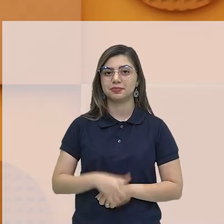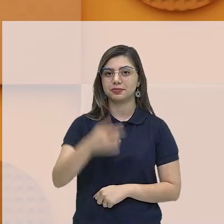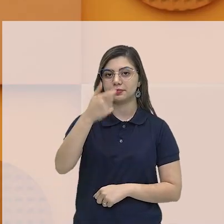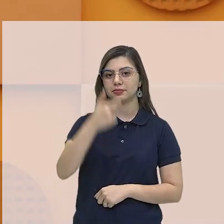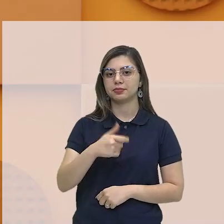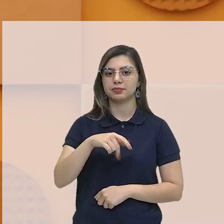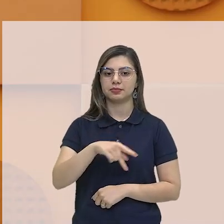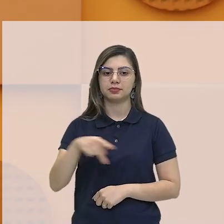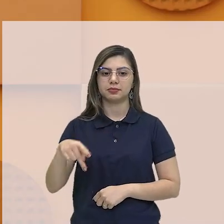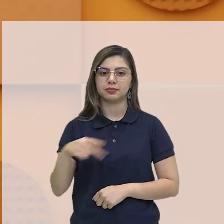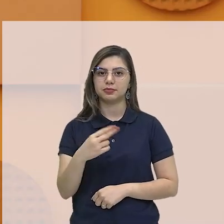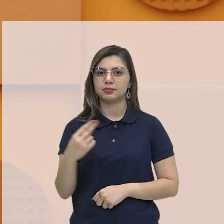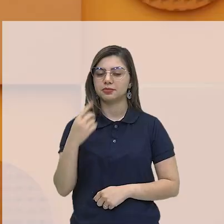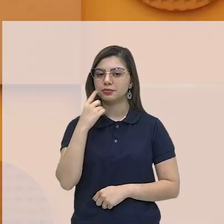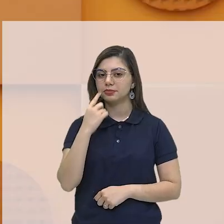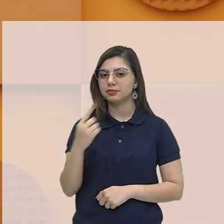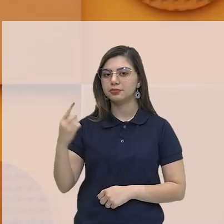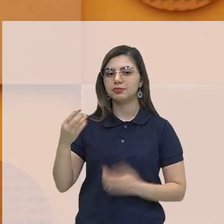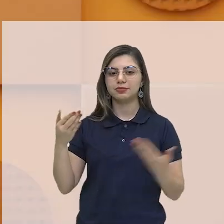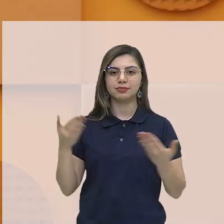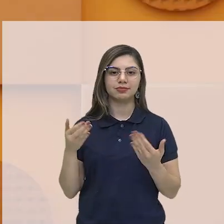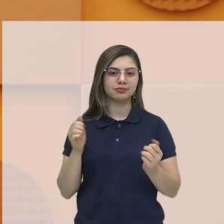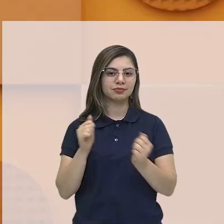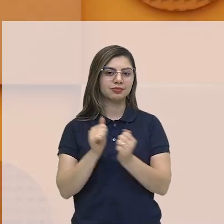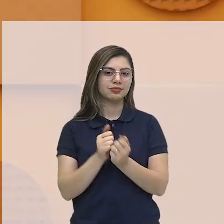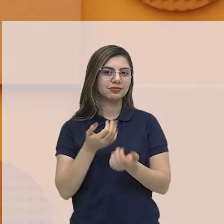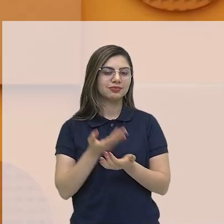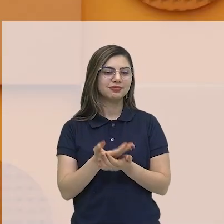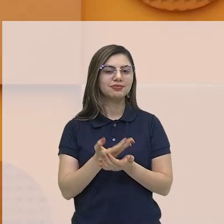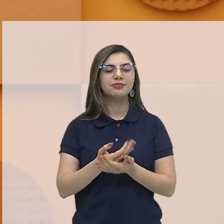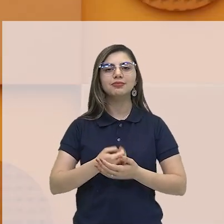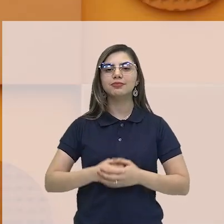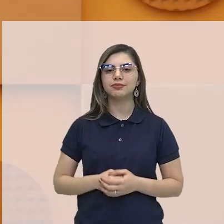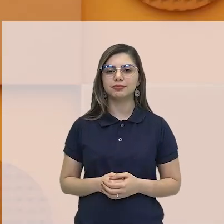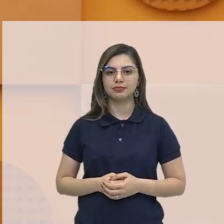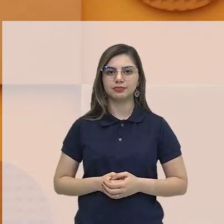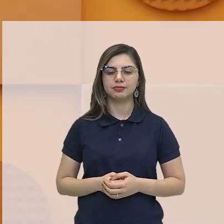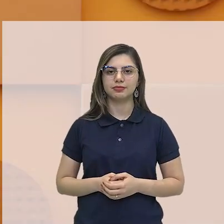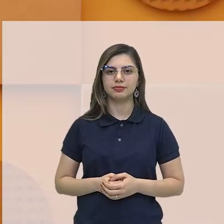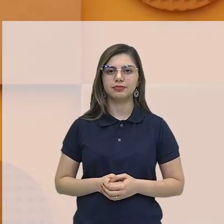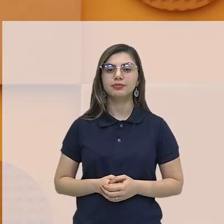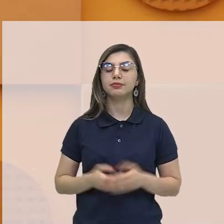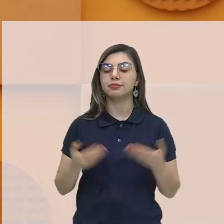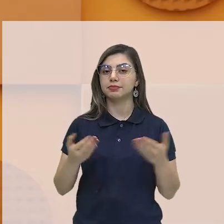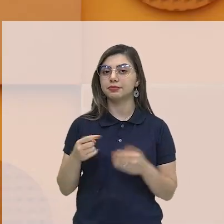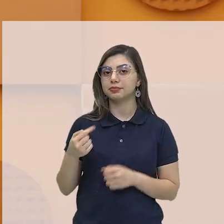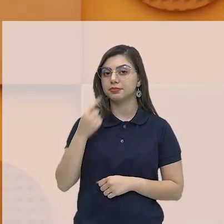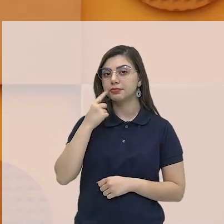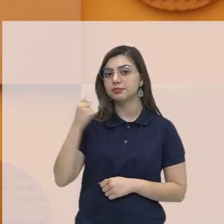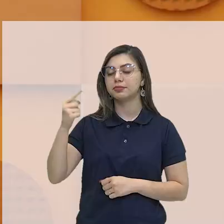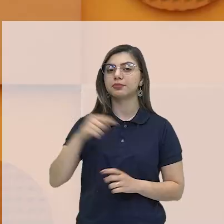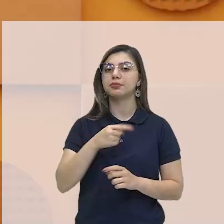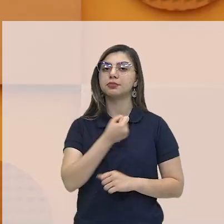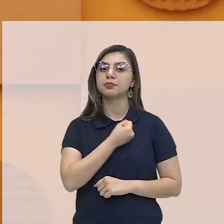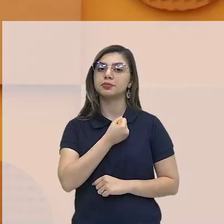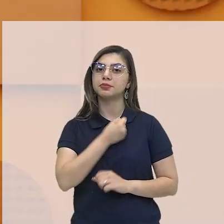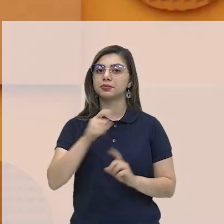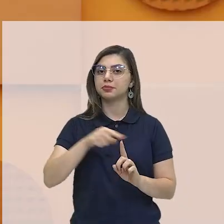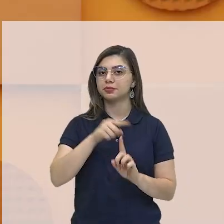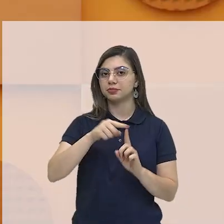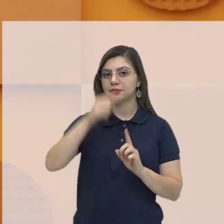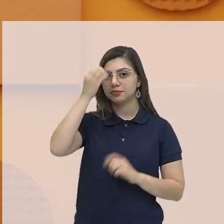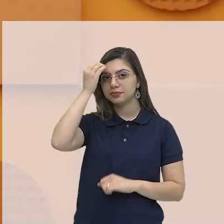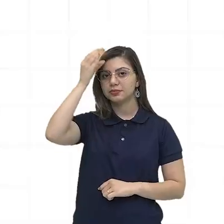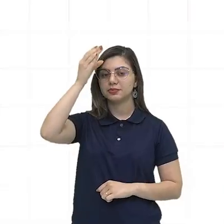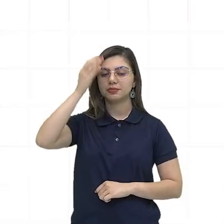sou a professora Juliana e estarei acompanhando vocês ao longo deste momento. Vamos agora identificar o número e o nosso objeto